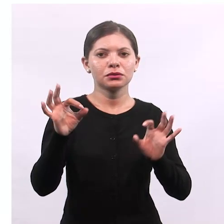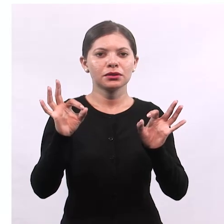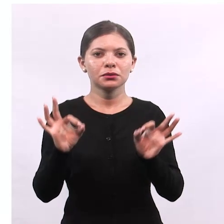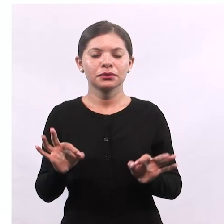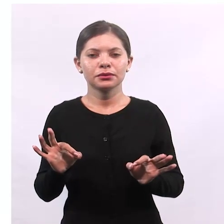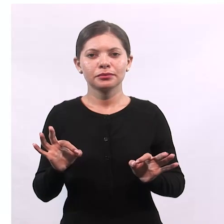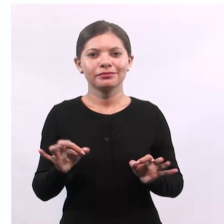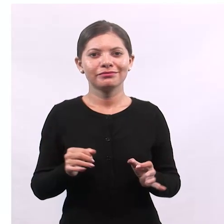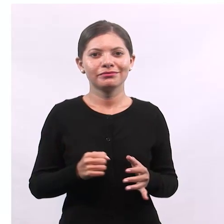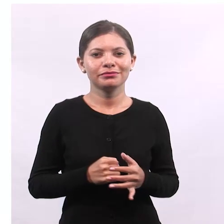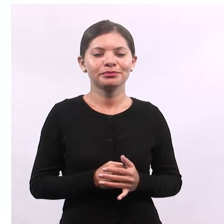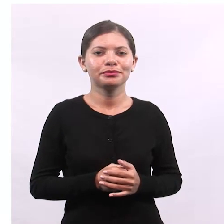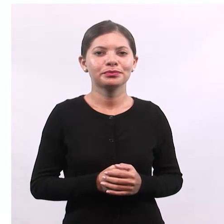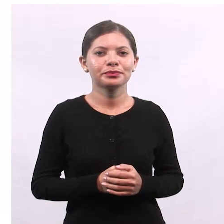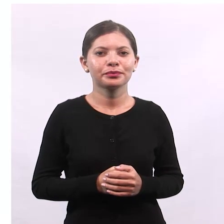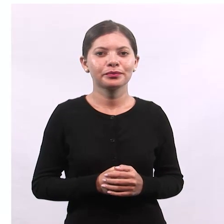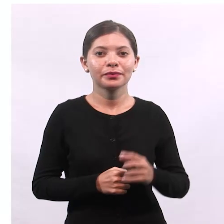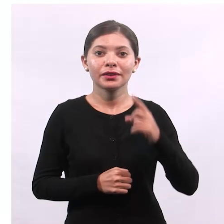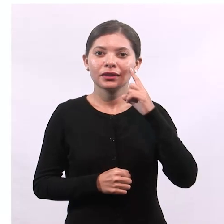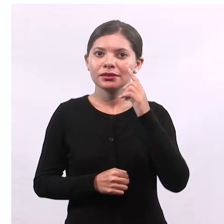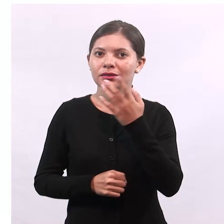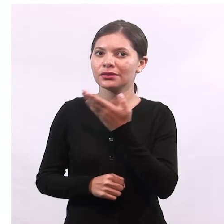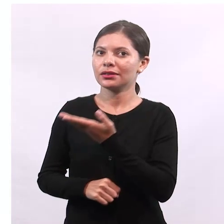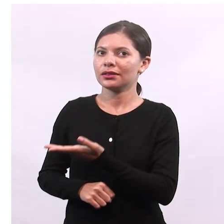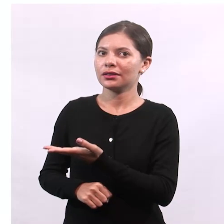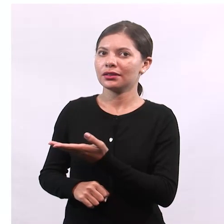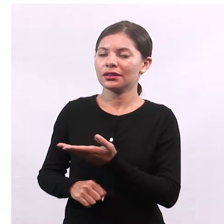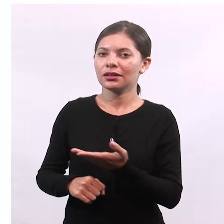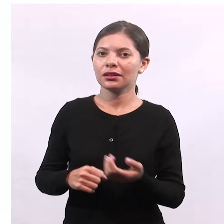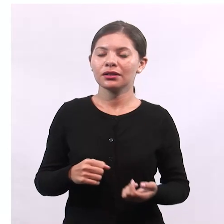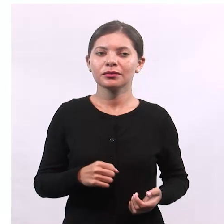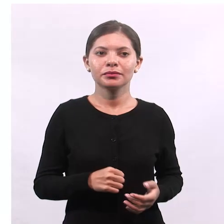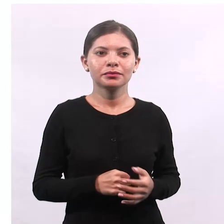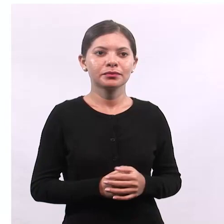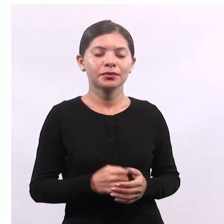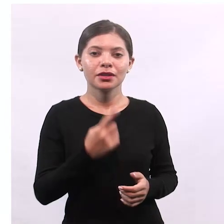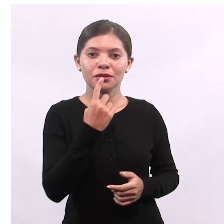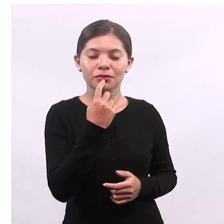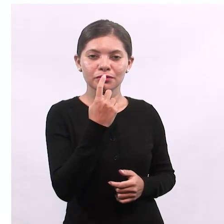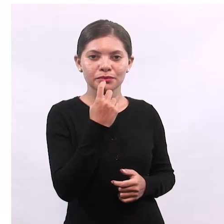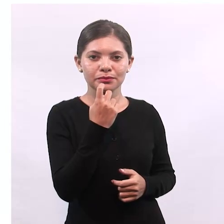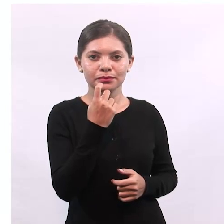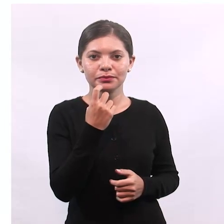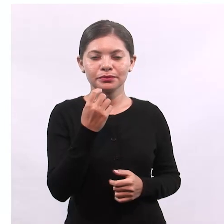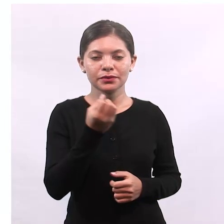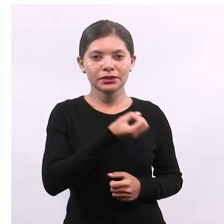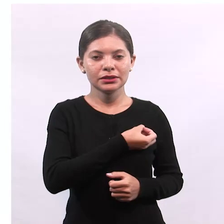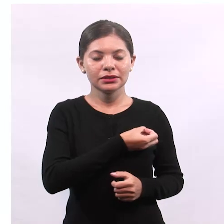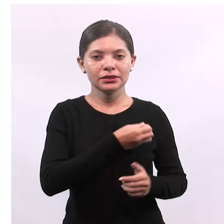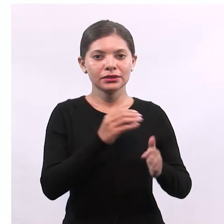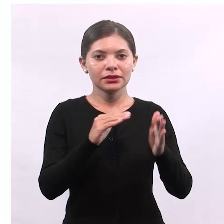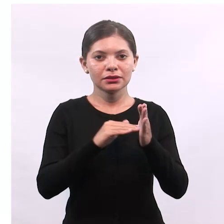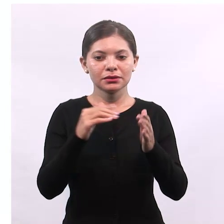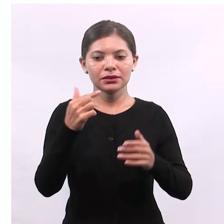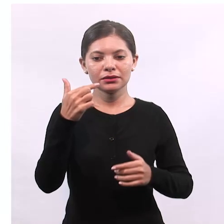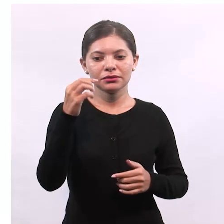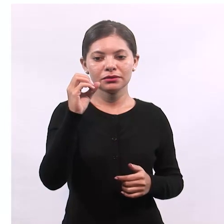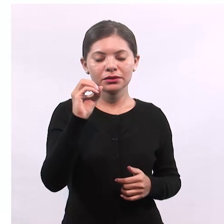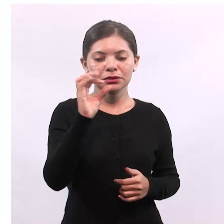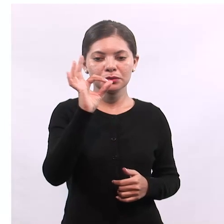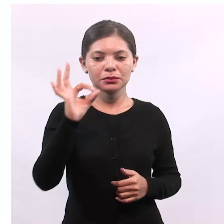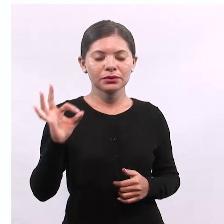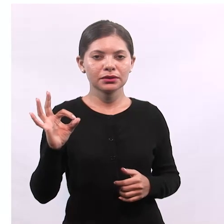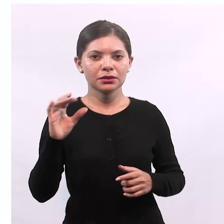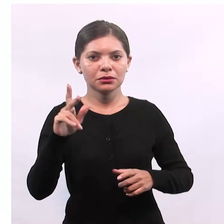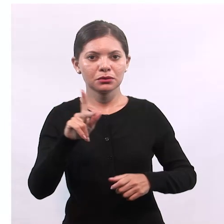tem formação adequada E isso está marcado em vermelho de 0 a 20% dos